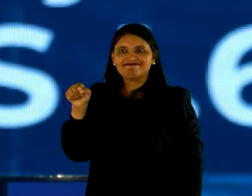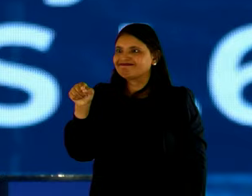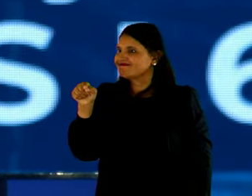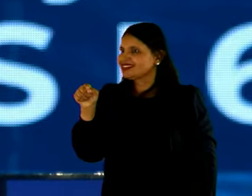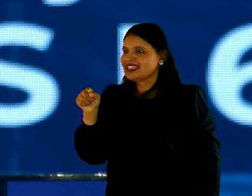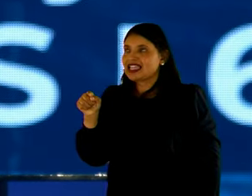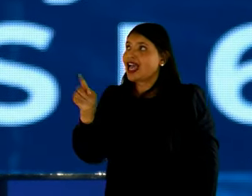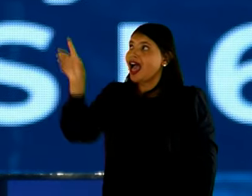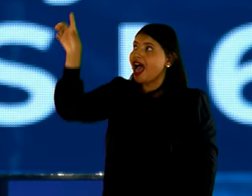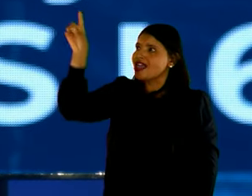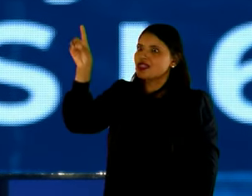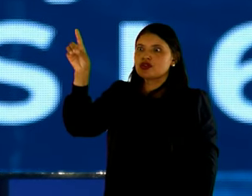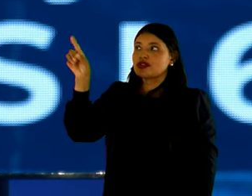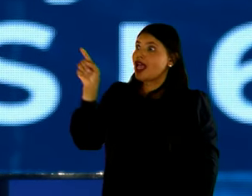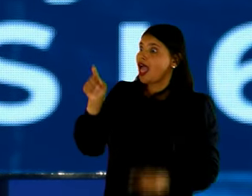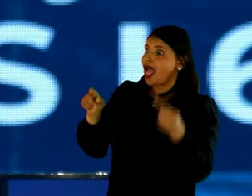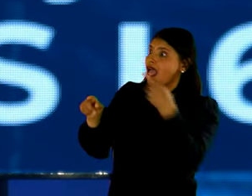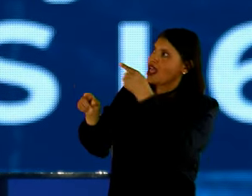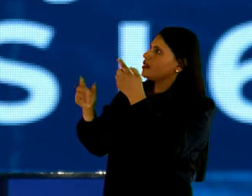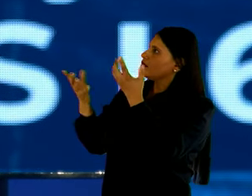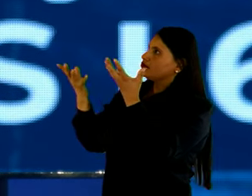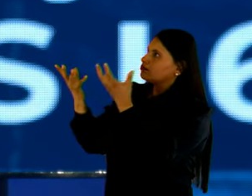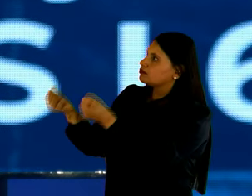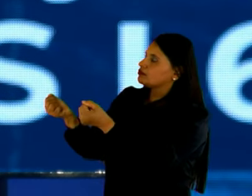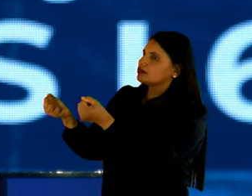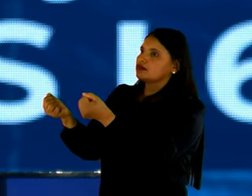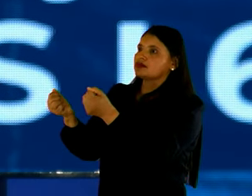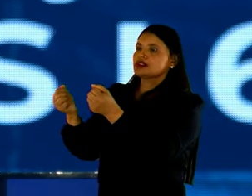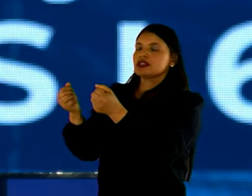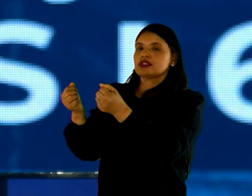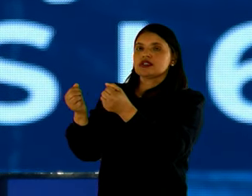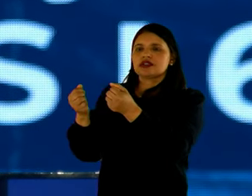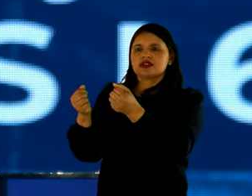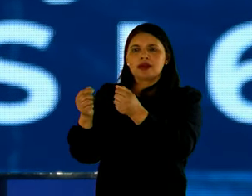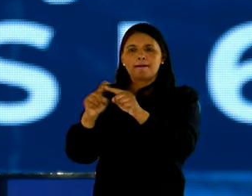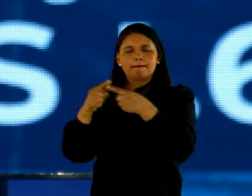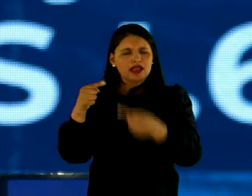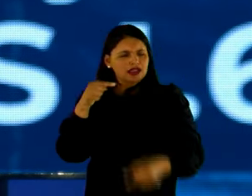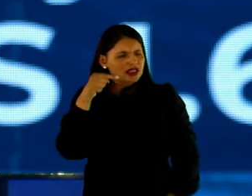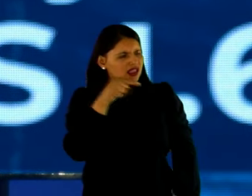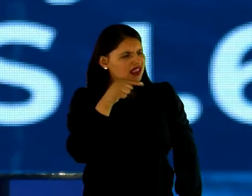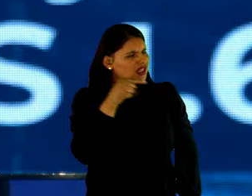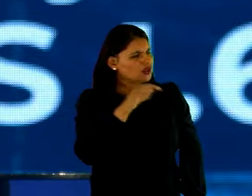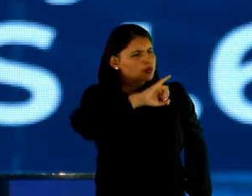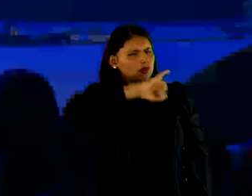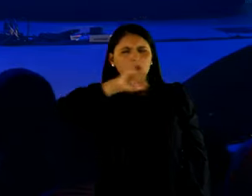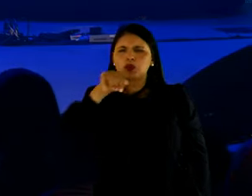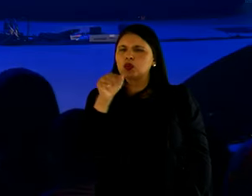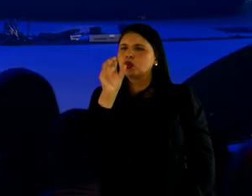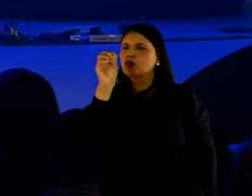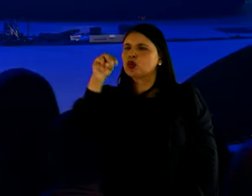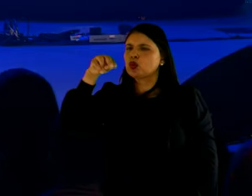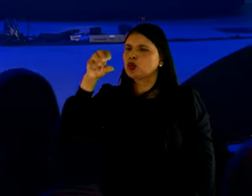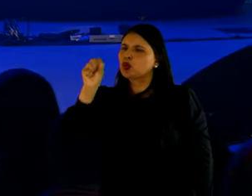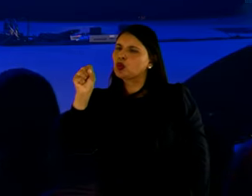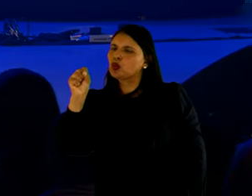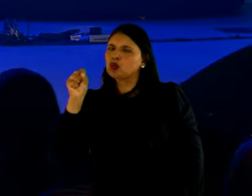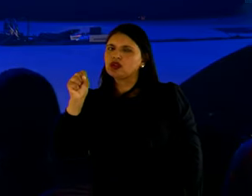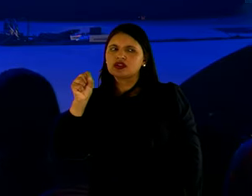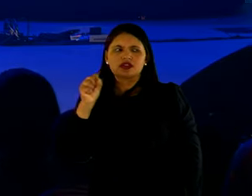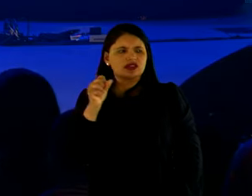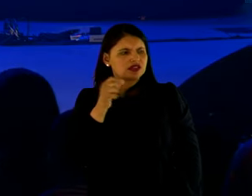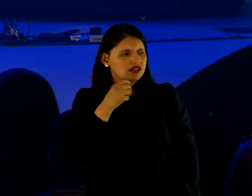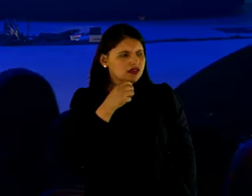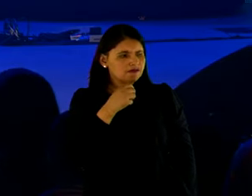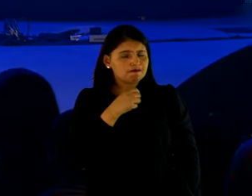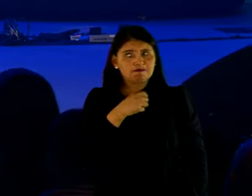você tá fazendo deitado aí, ó, no porão do navio? A coisa tá pegando fogo lá fora, o navio tá a